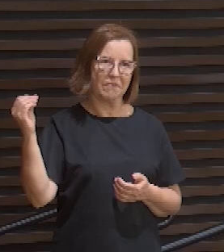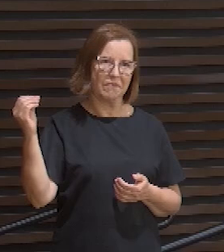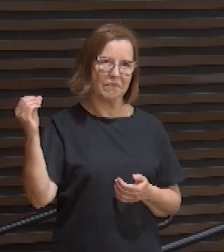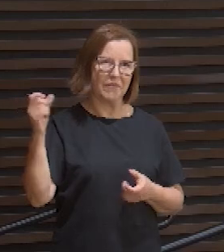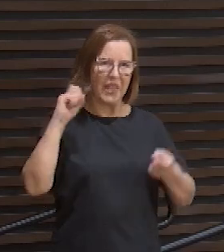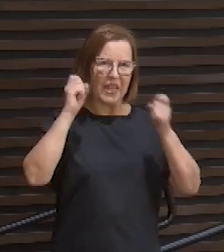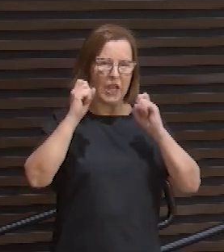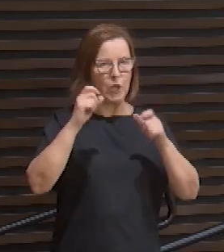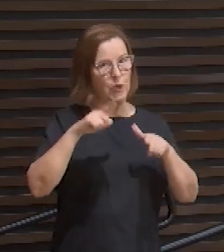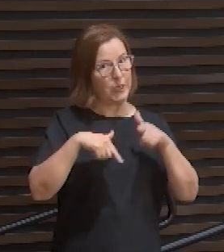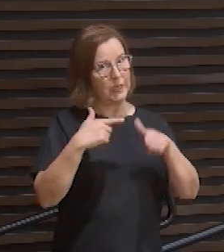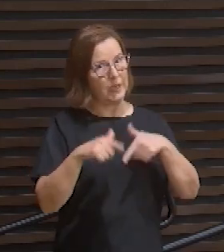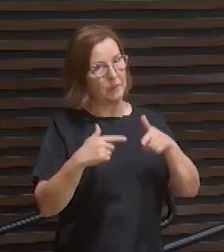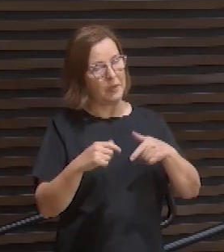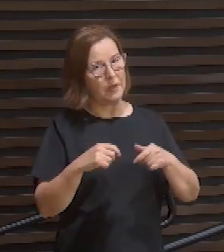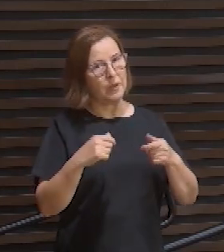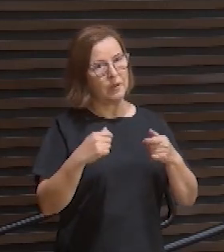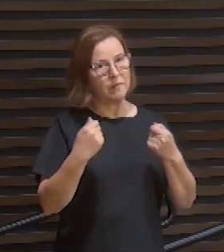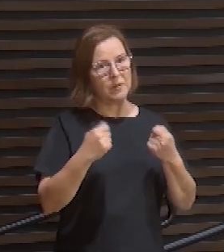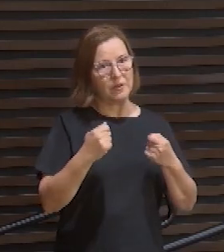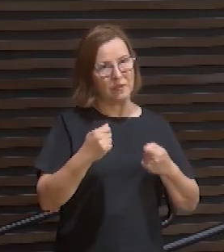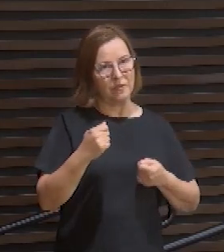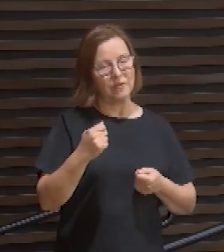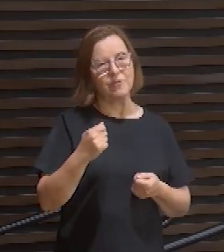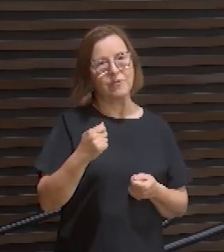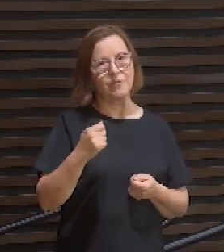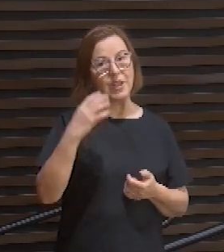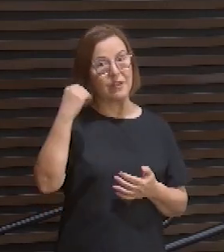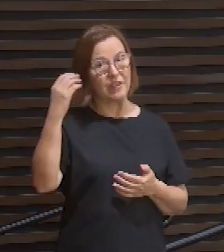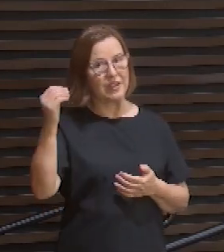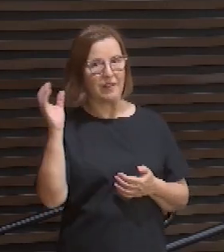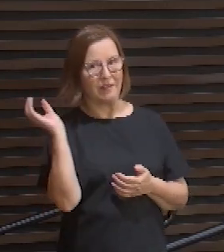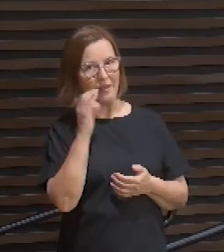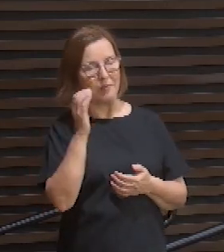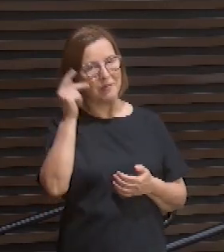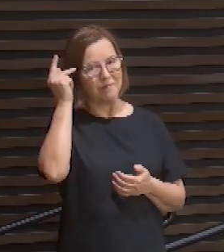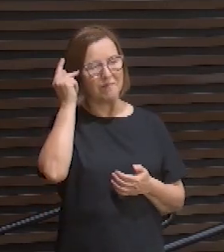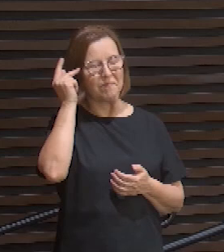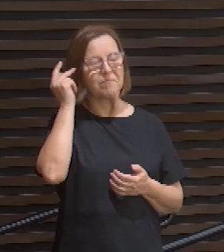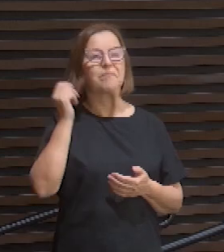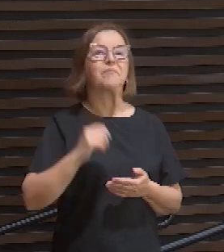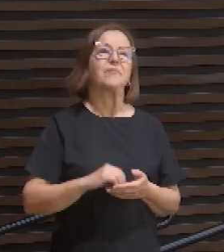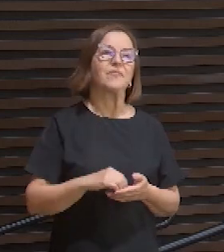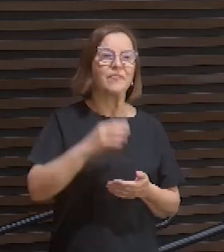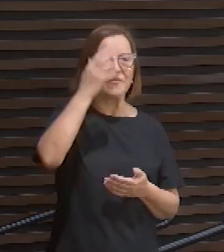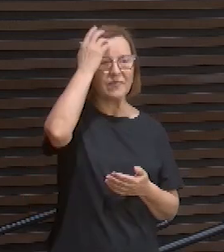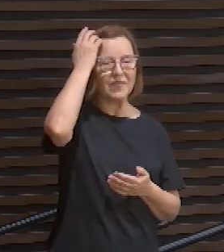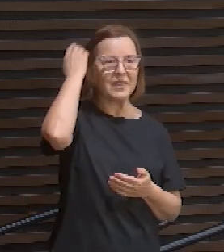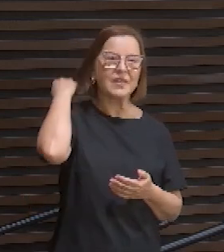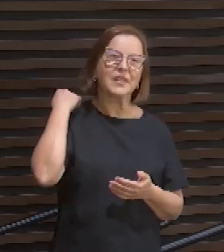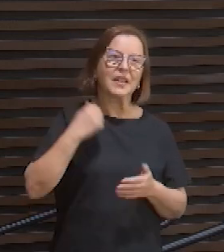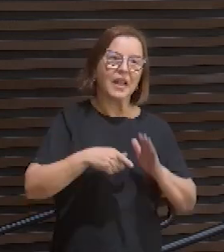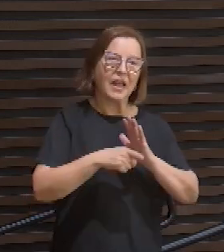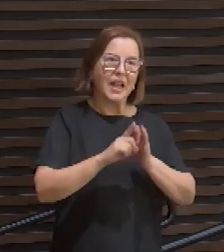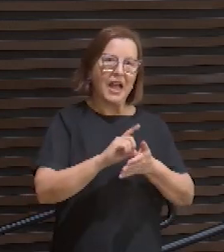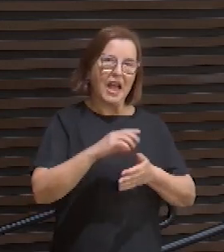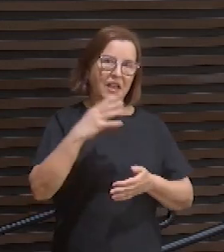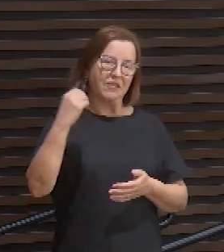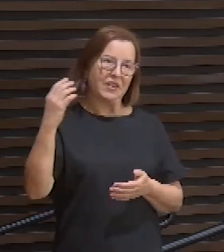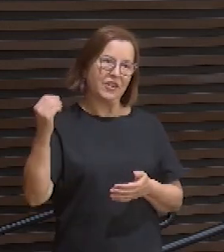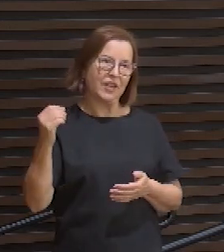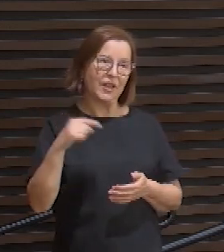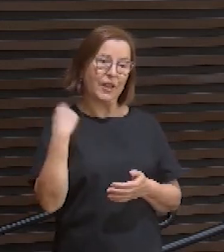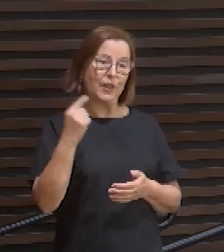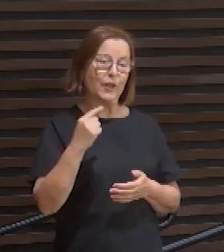reunião de trabalho, e ela precisou fazer um bate-volta em São Paulo. E a gente, no dia anterior à viagem dela, a gente chamou as crianças